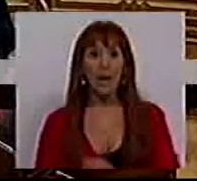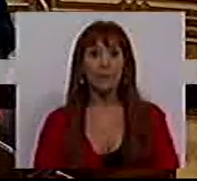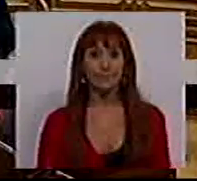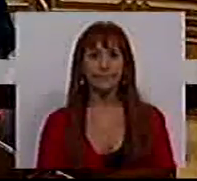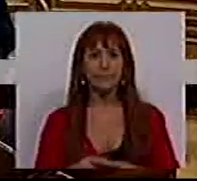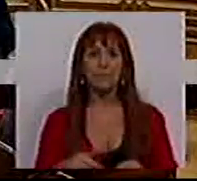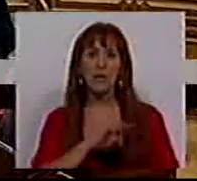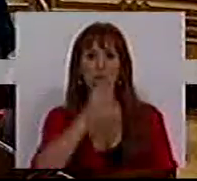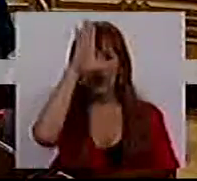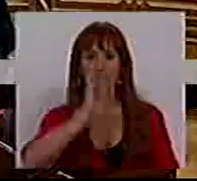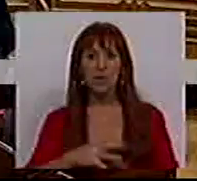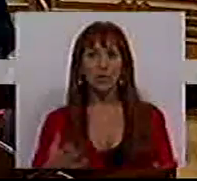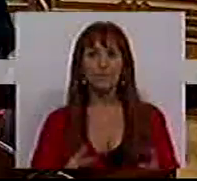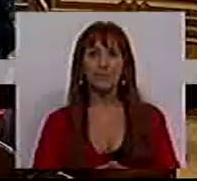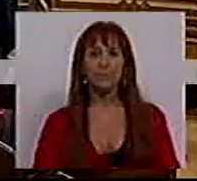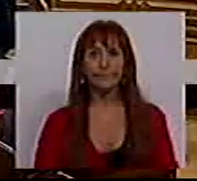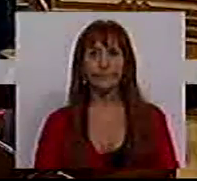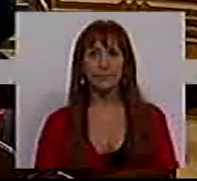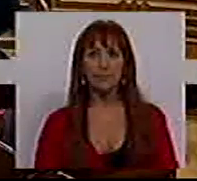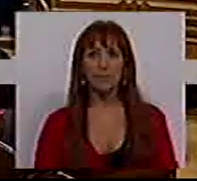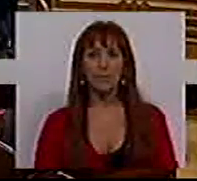Tem a palavra, Sr. Primeiro-Ministro.